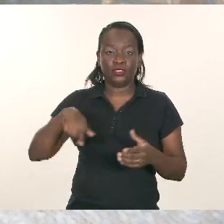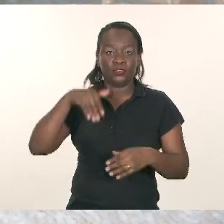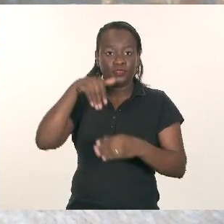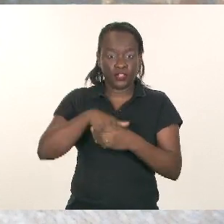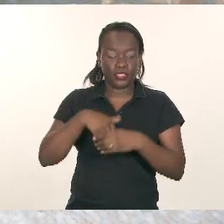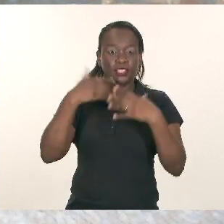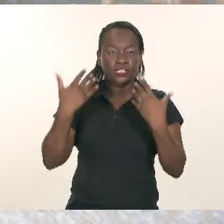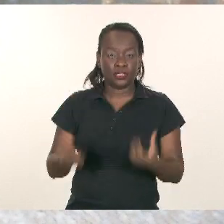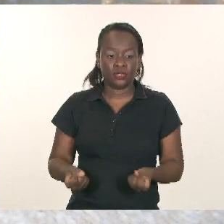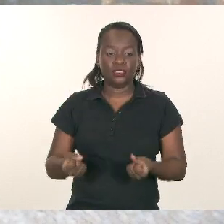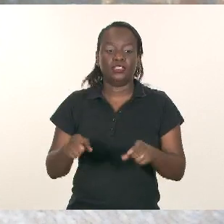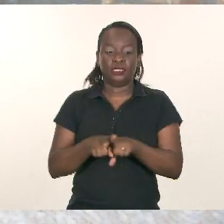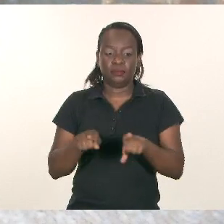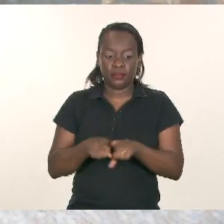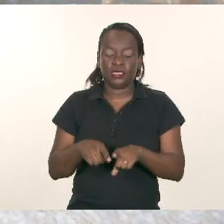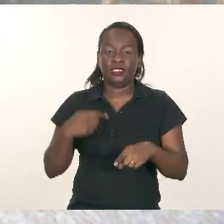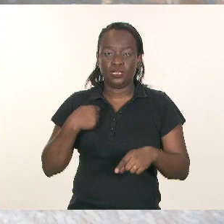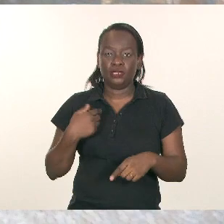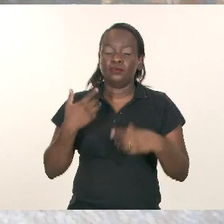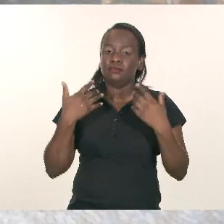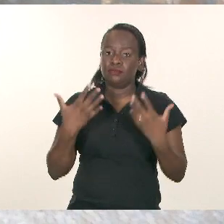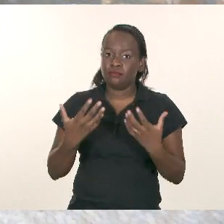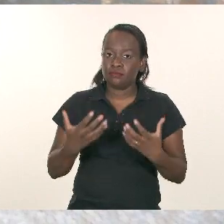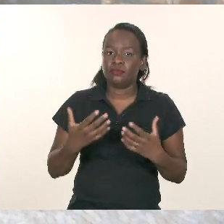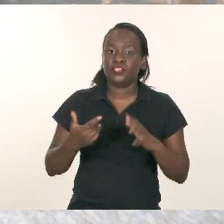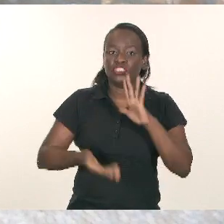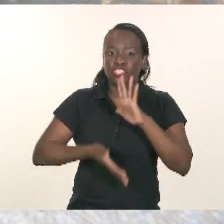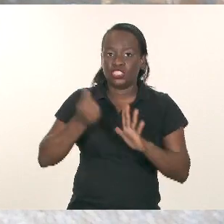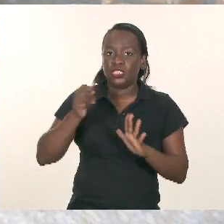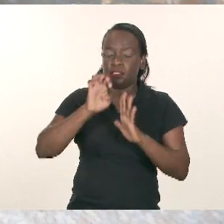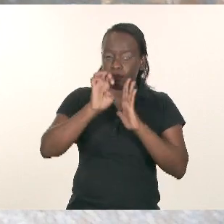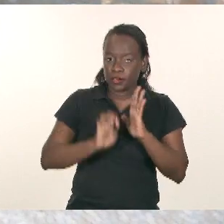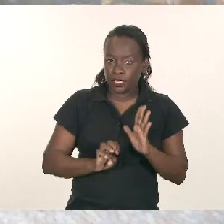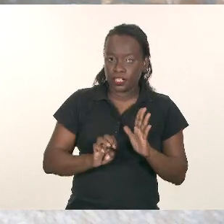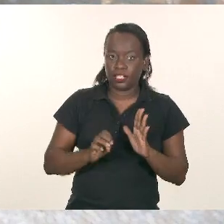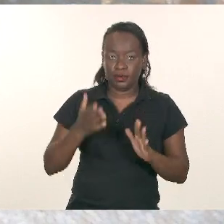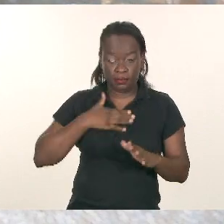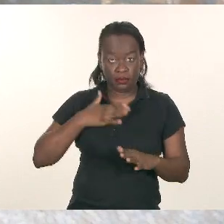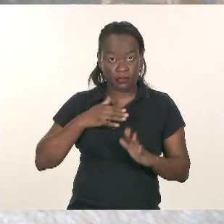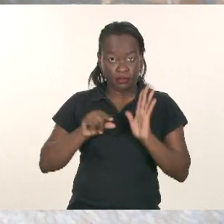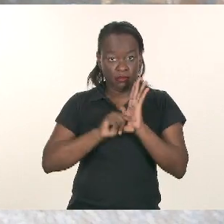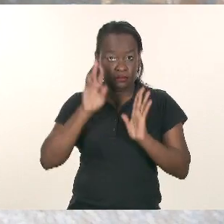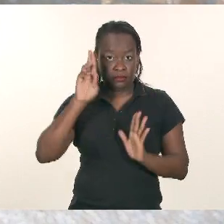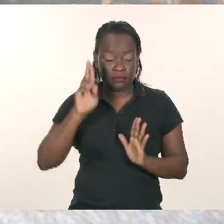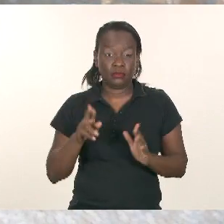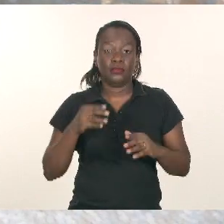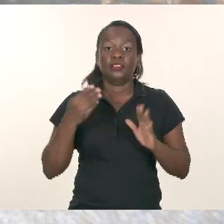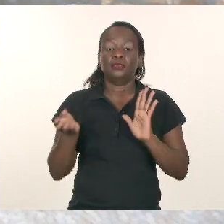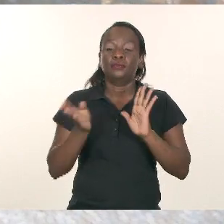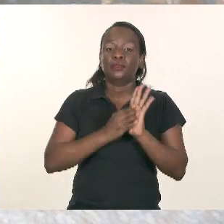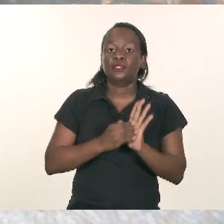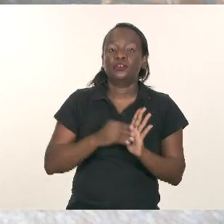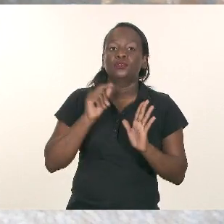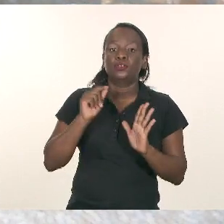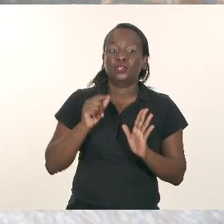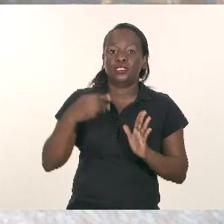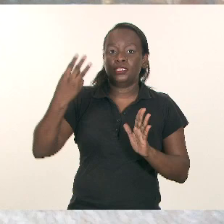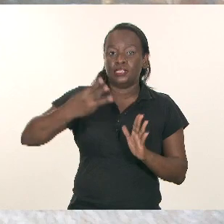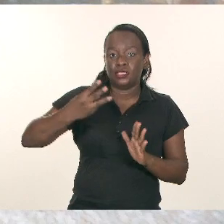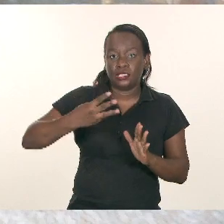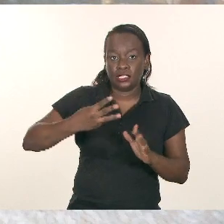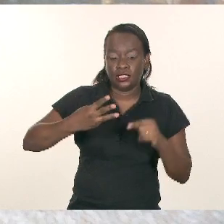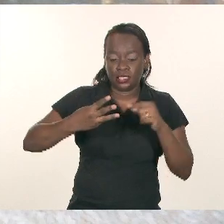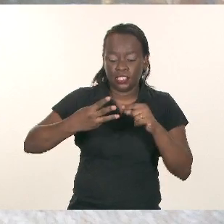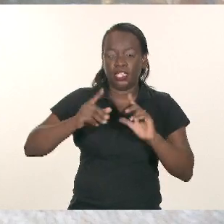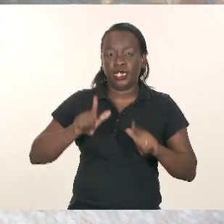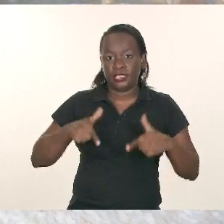voto foi favorável e também fiz questão de retirar uma emenda de minha autoria que colocava um terceiro